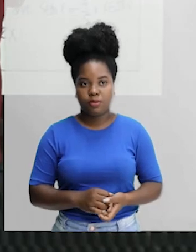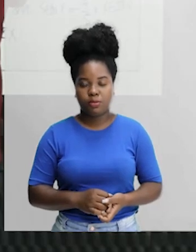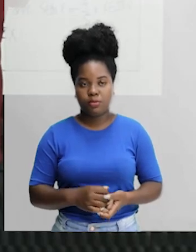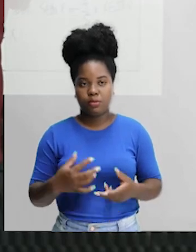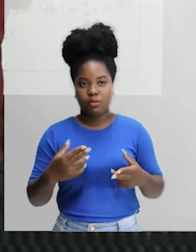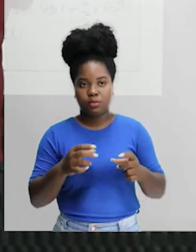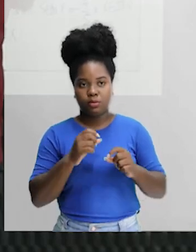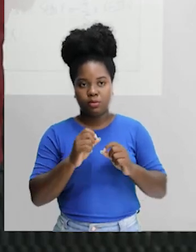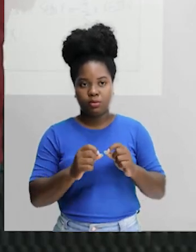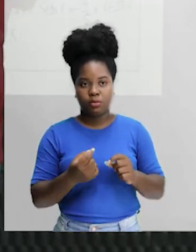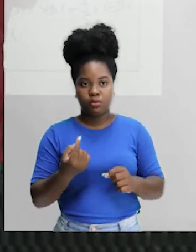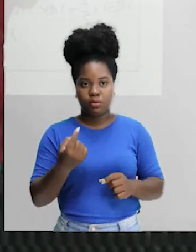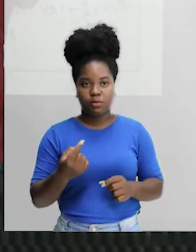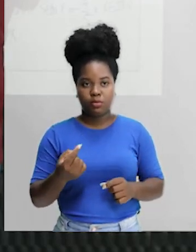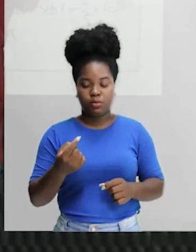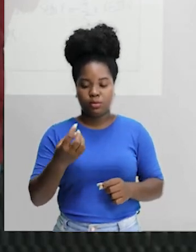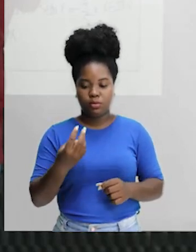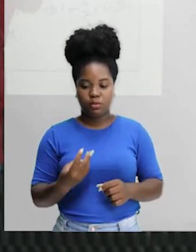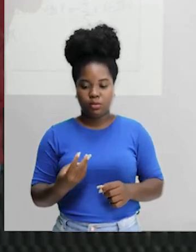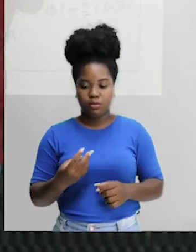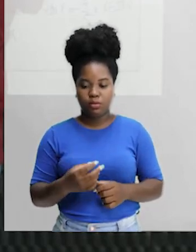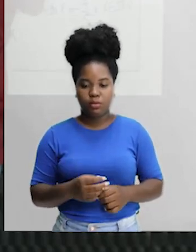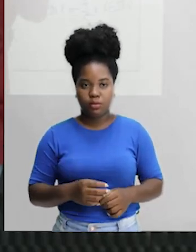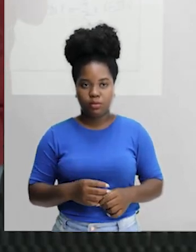vai ser igual a 1/3